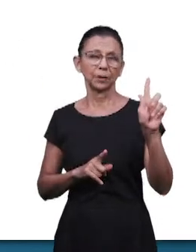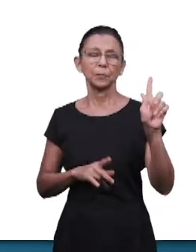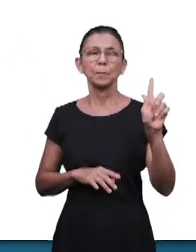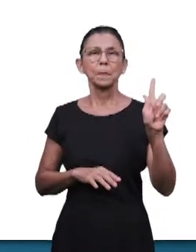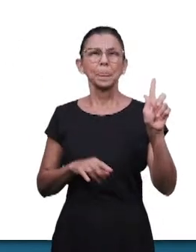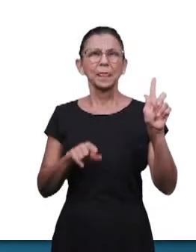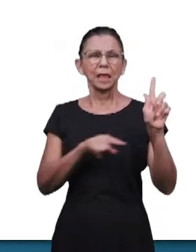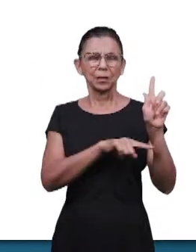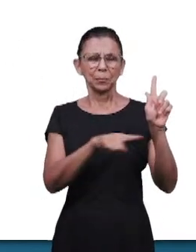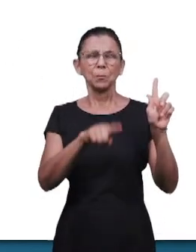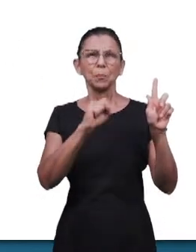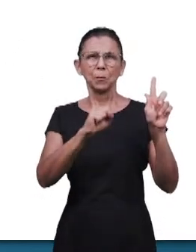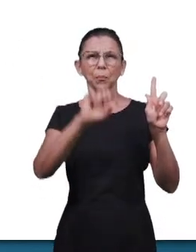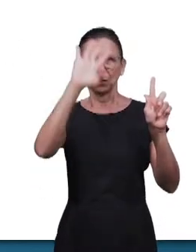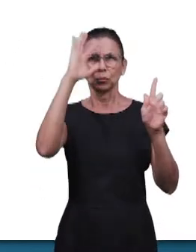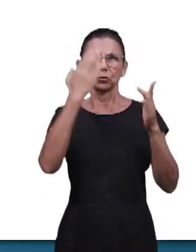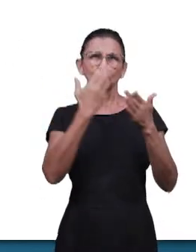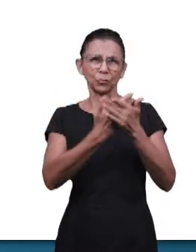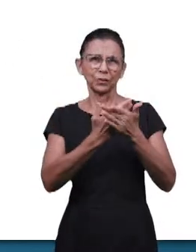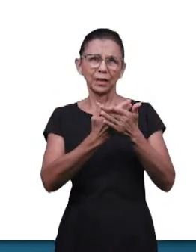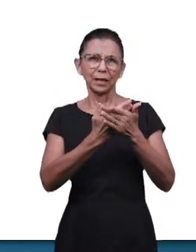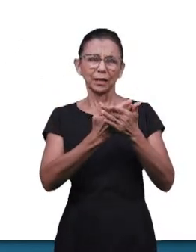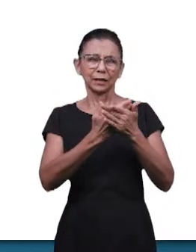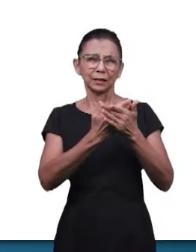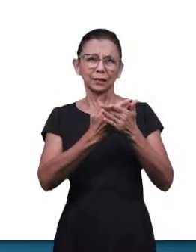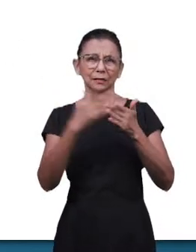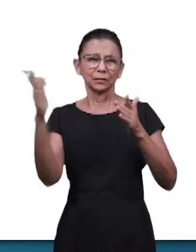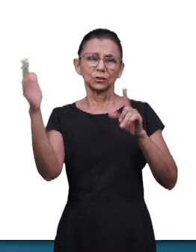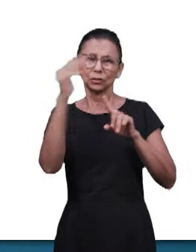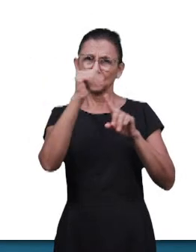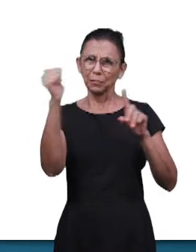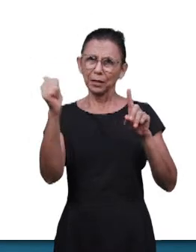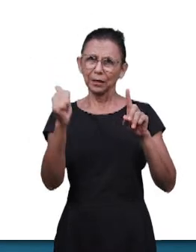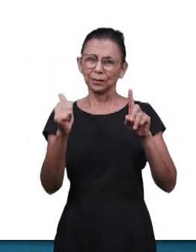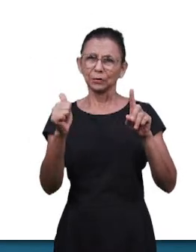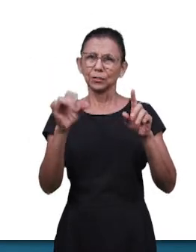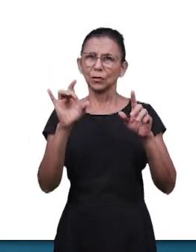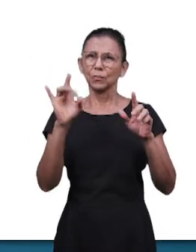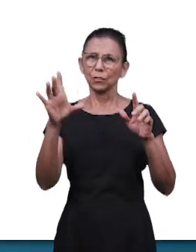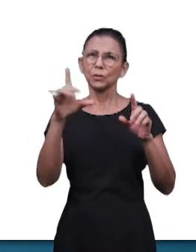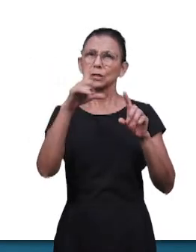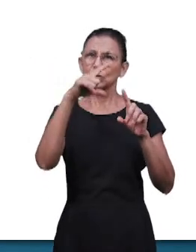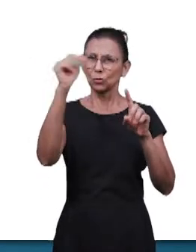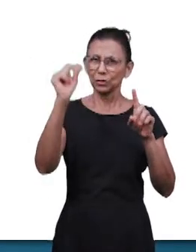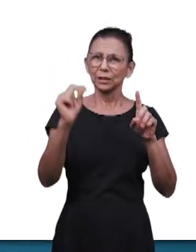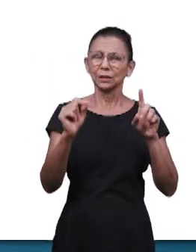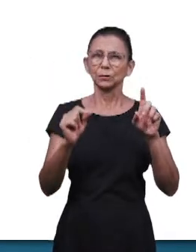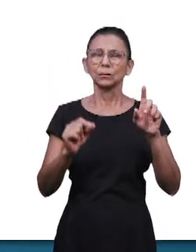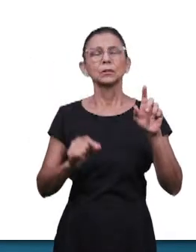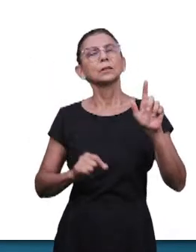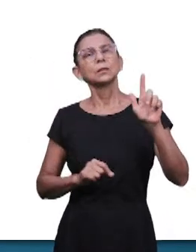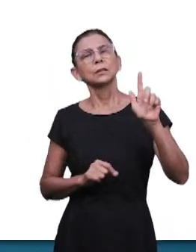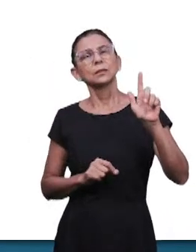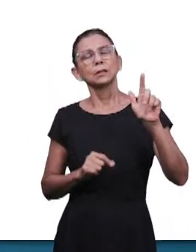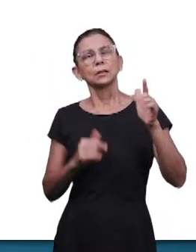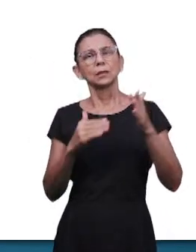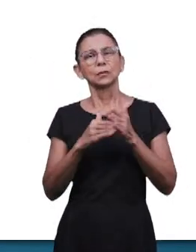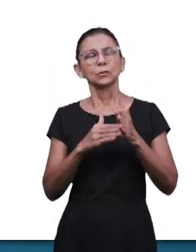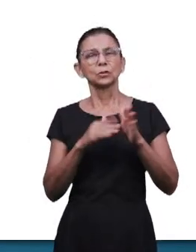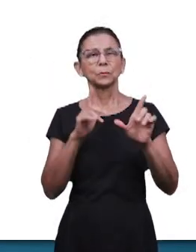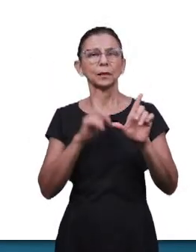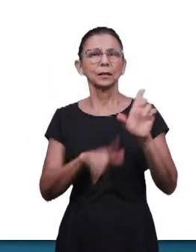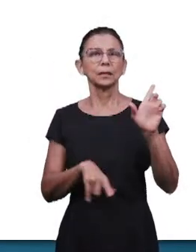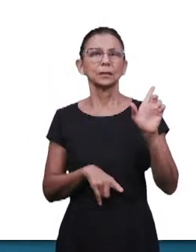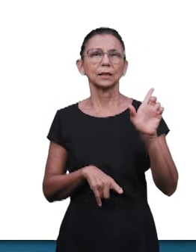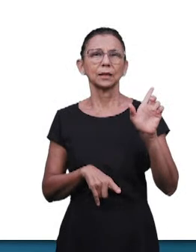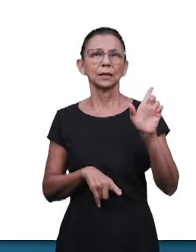G, eles são confiáveis. Letra H, foram chamados. Letra I, foram escolhidos. E letra J, a